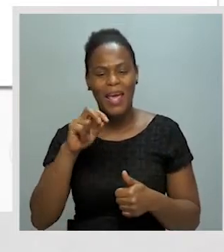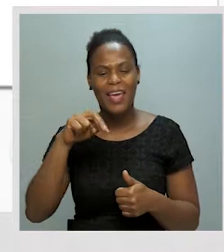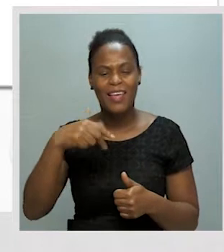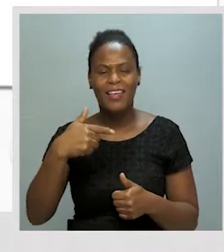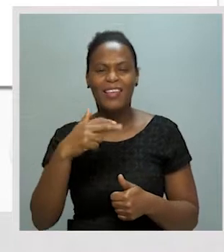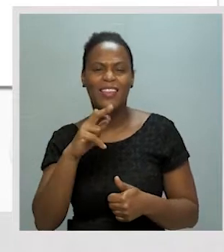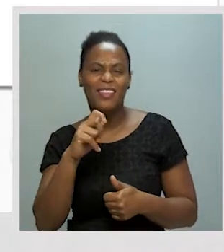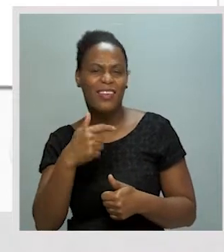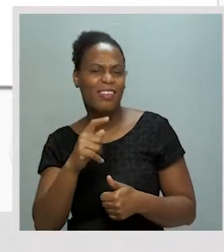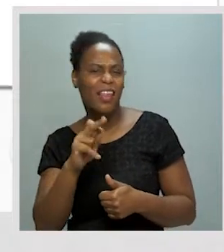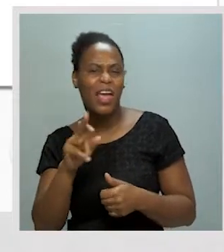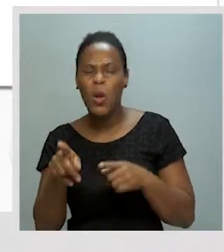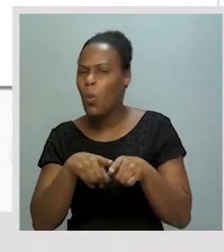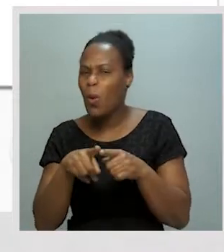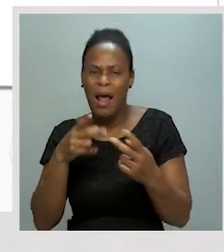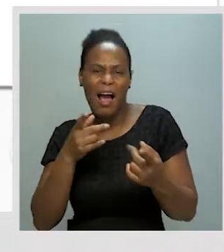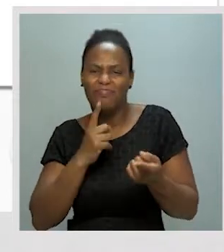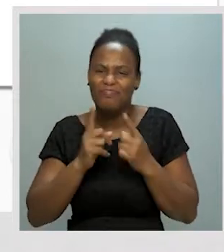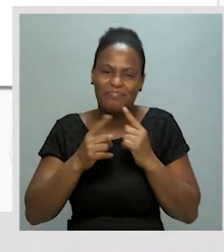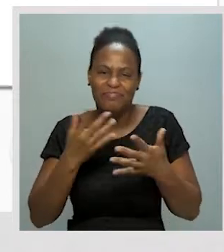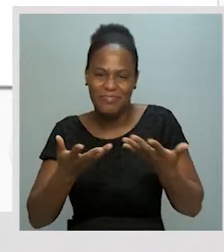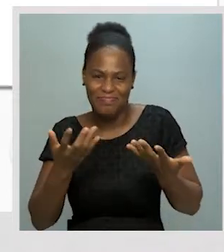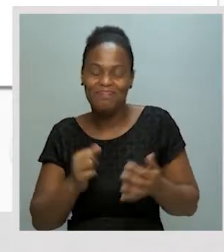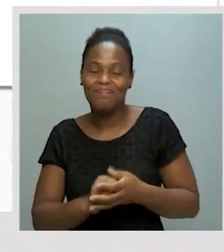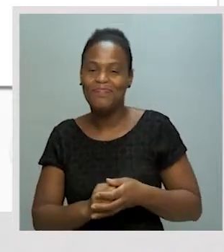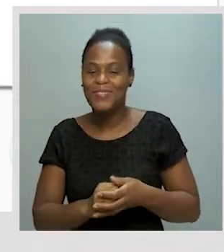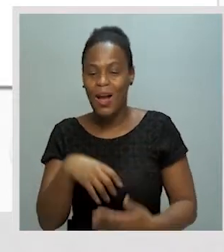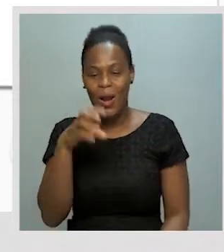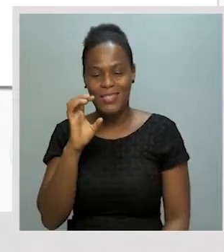Entreter. Exatamente. C.